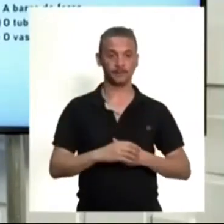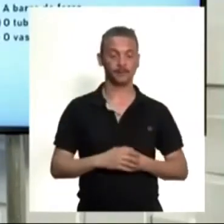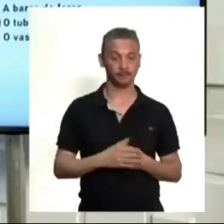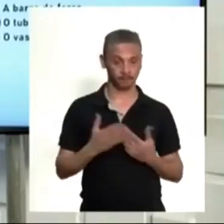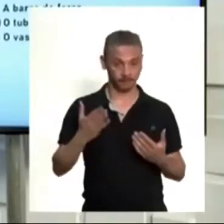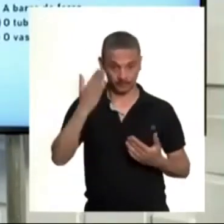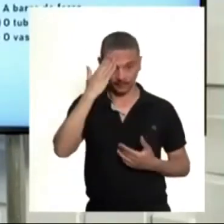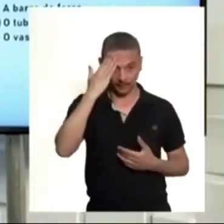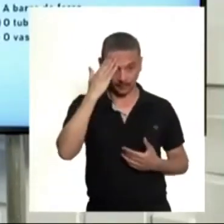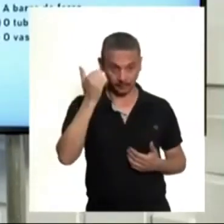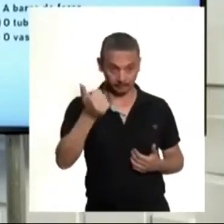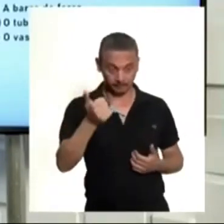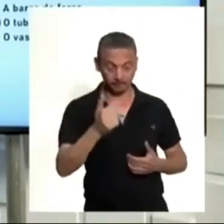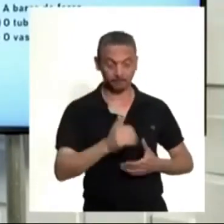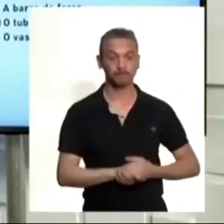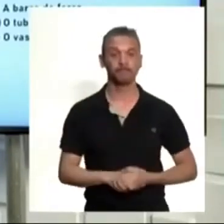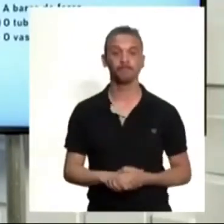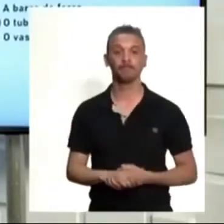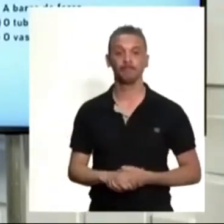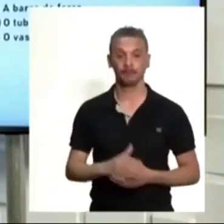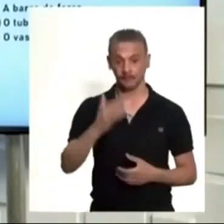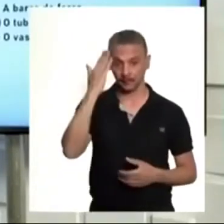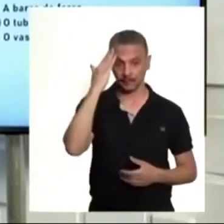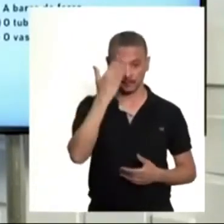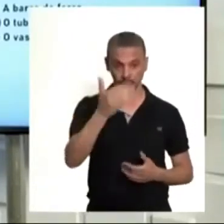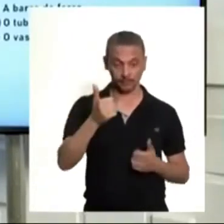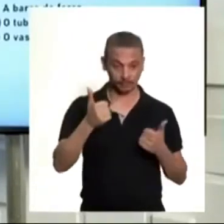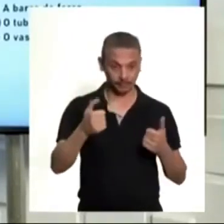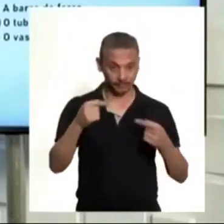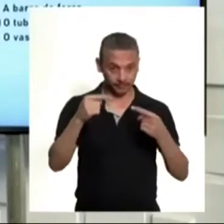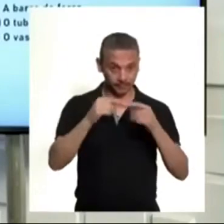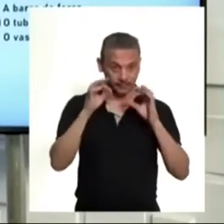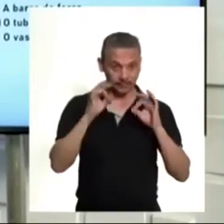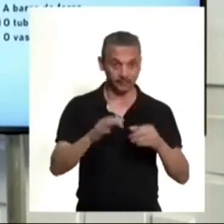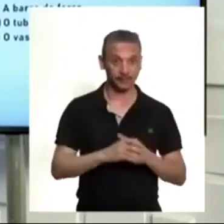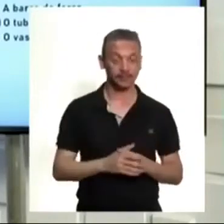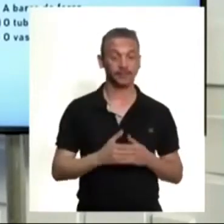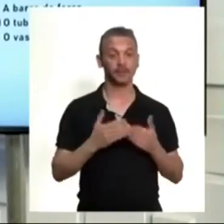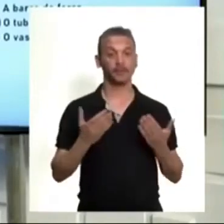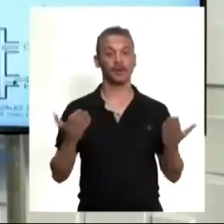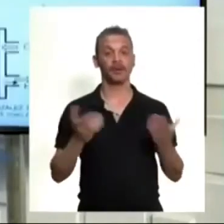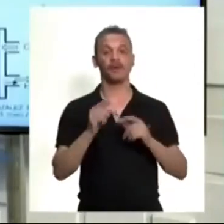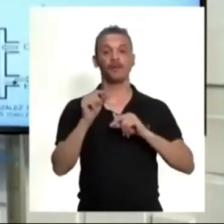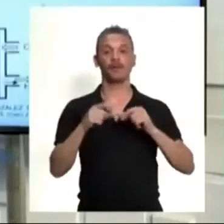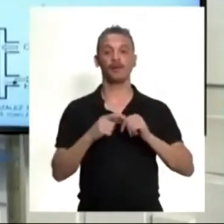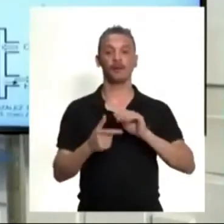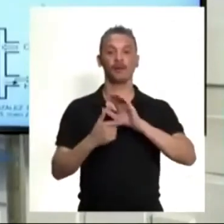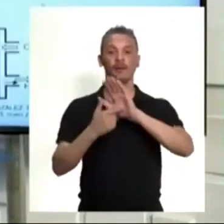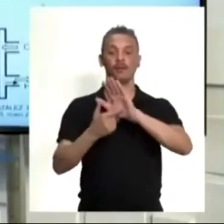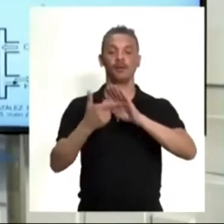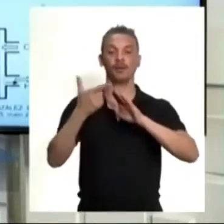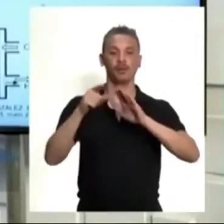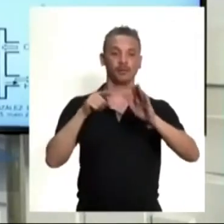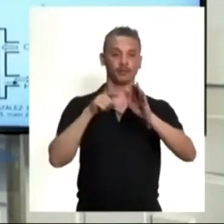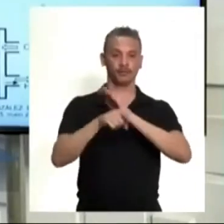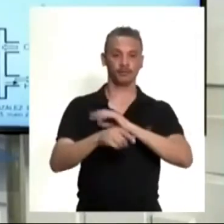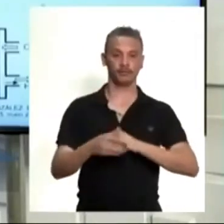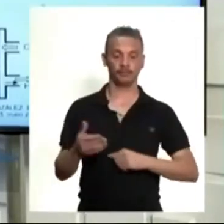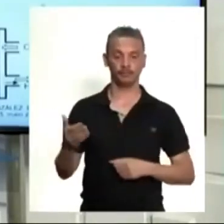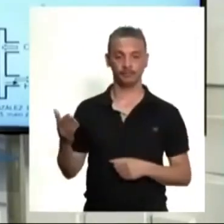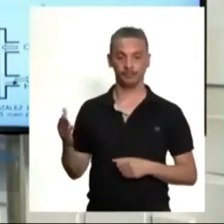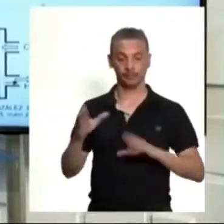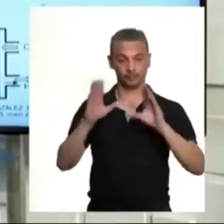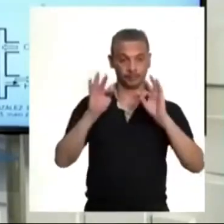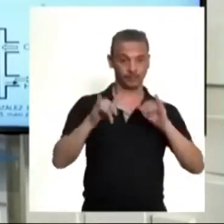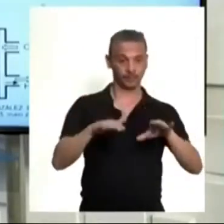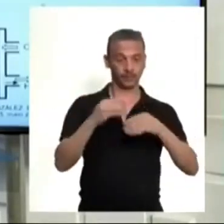Correto, pessoal? Tranquilo? Beleza? Entenderam aí? Chique? Certinho? Muito bem, agora eu vou mostrar uma outra questão para você, para a gente